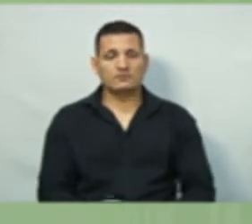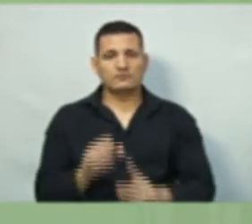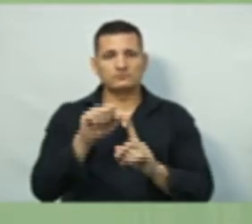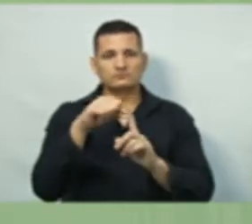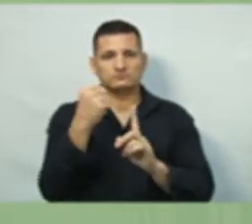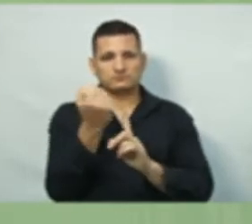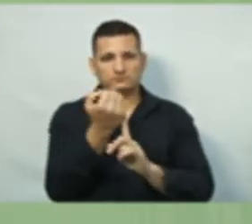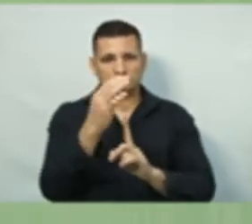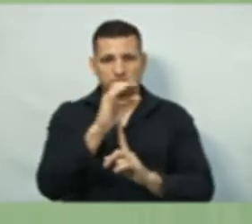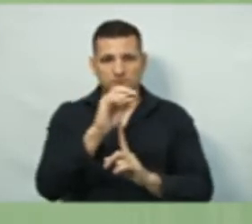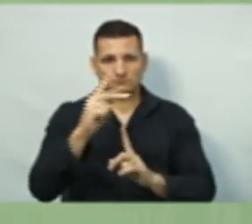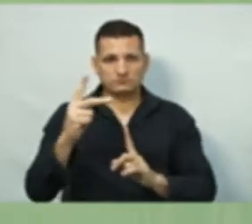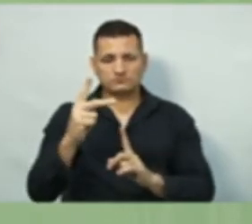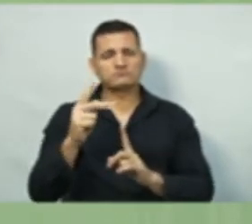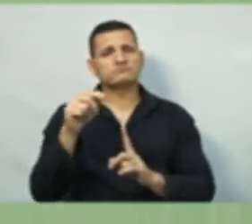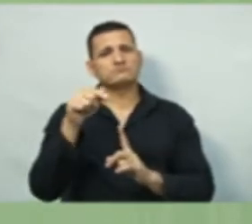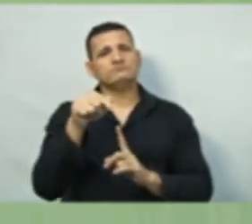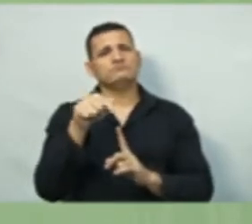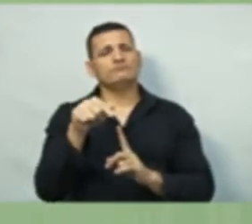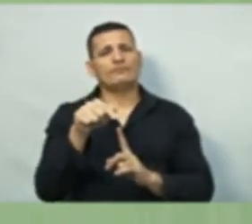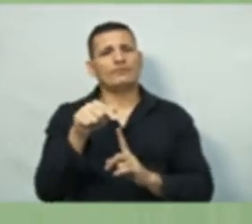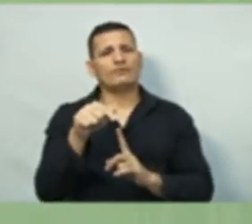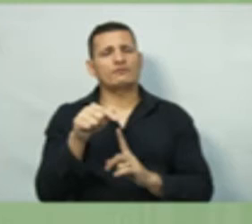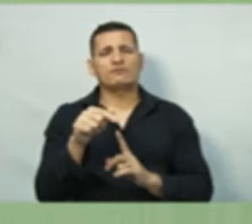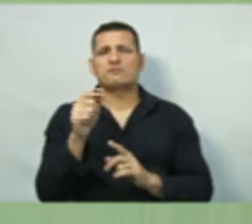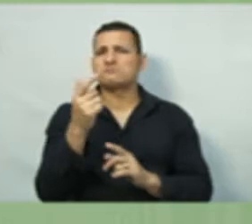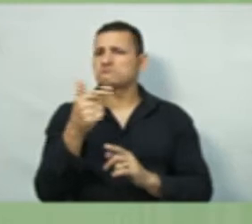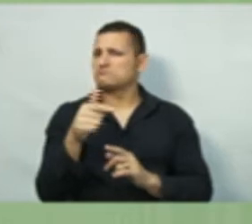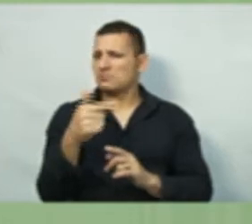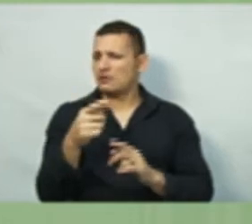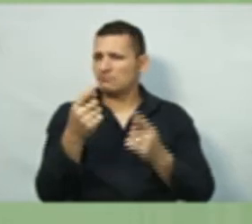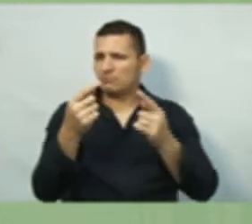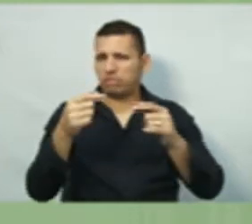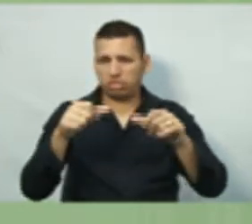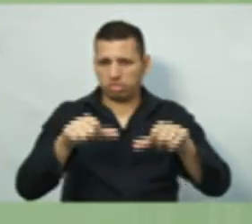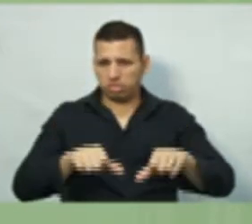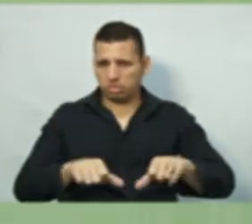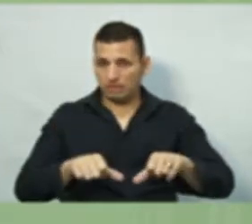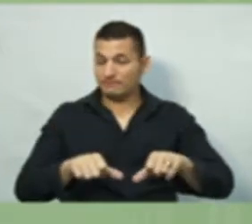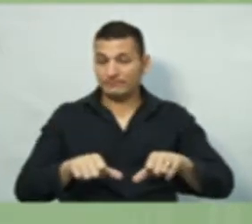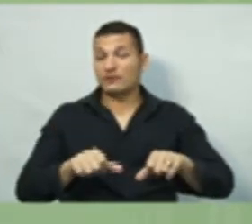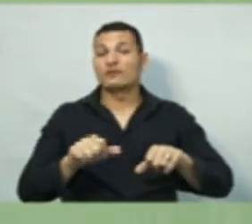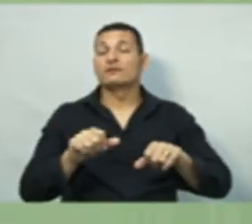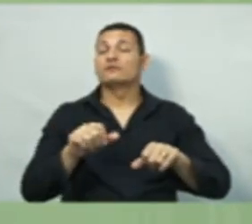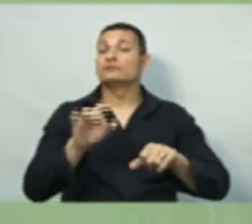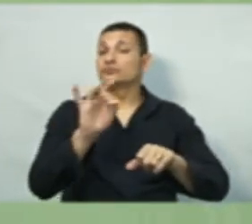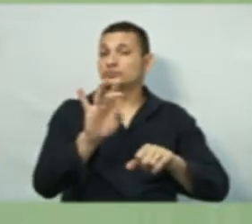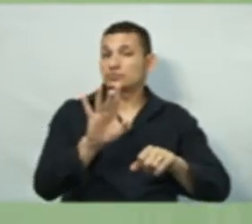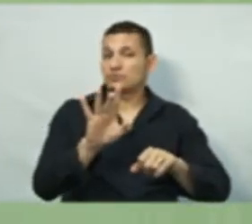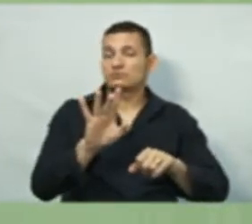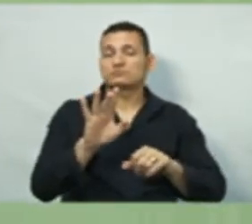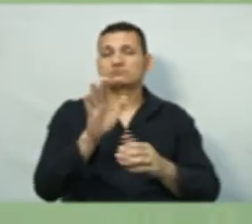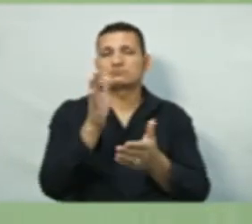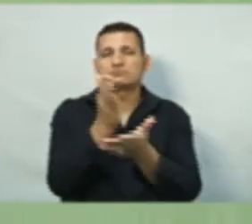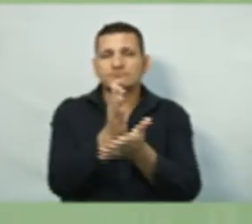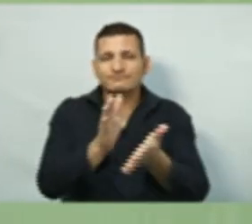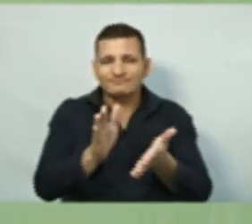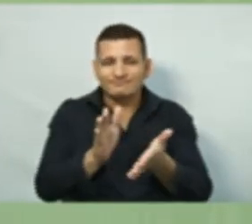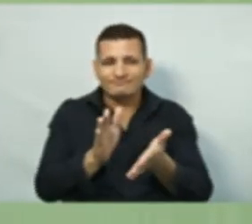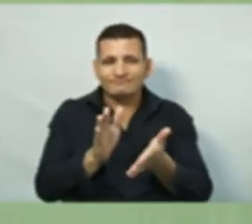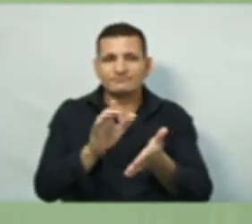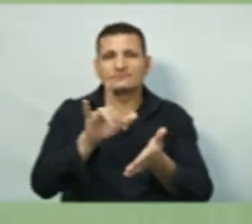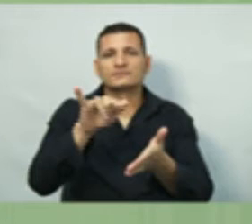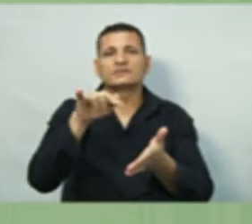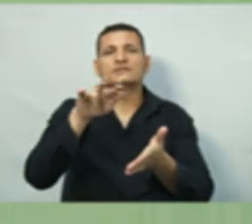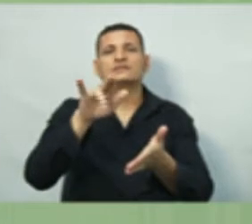sociedades cooperativas não estão sujeitas à falência, mas sim a um processo de liquidação. Essa está?